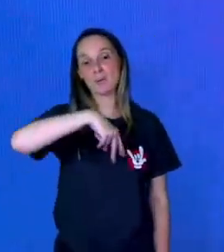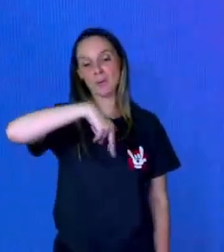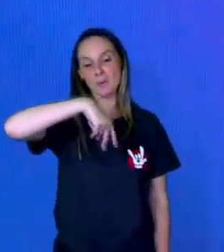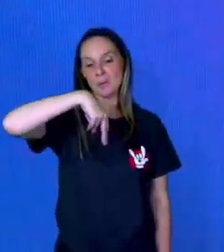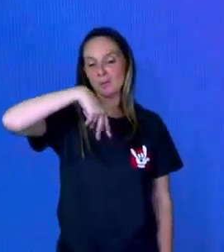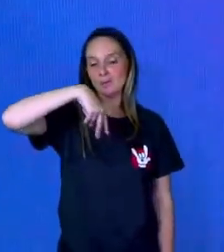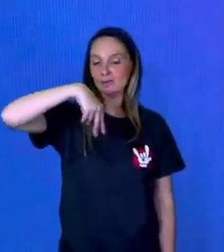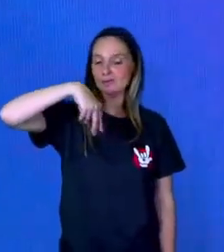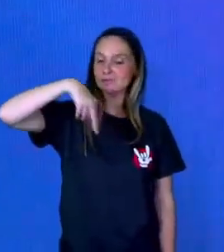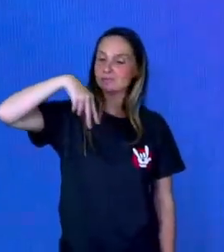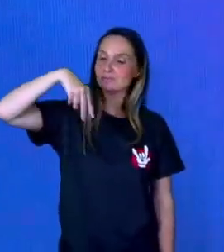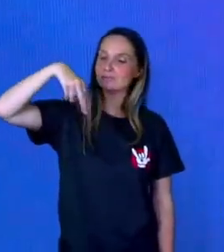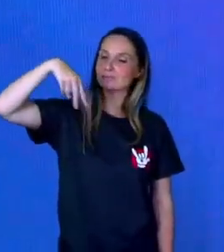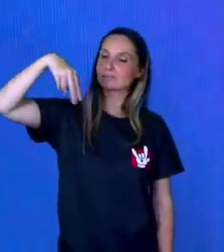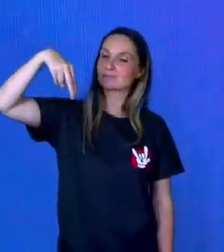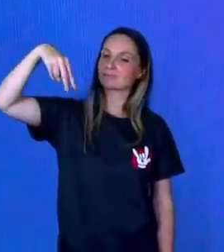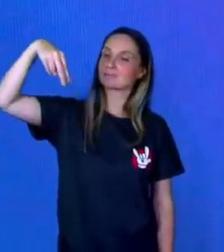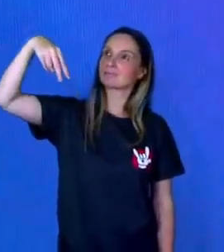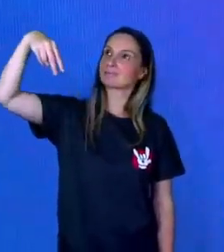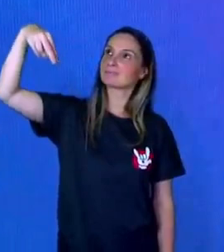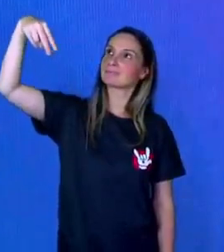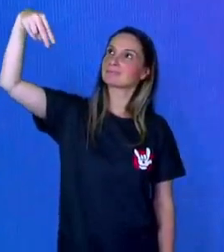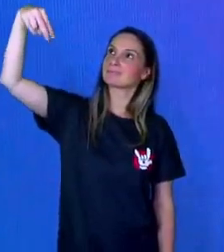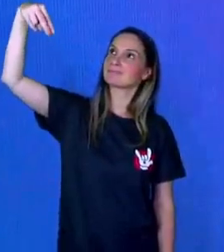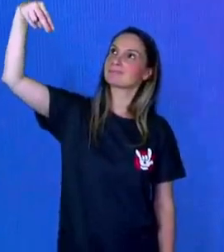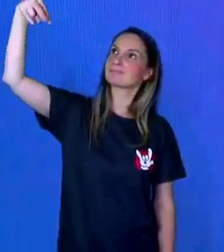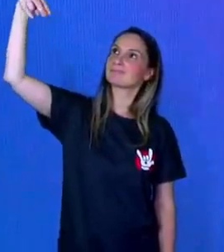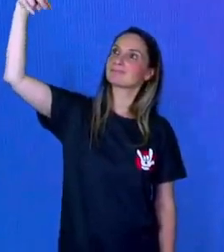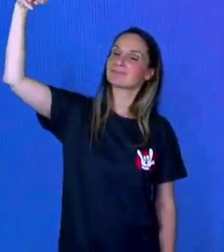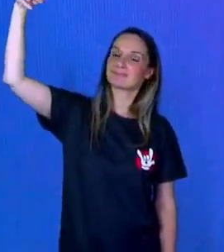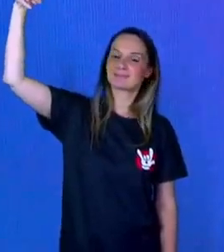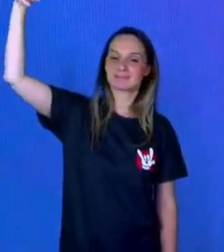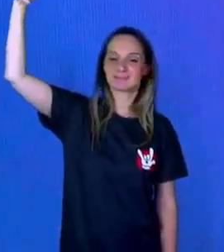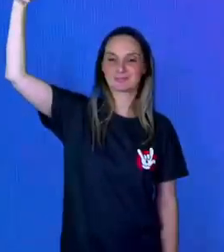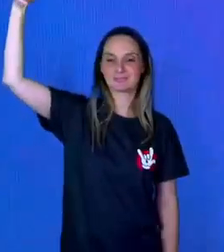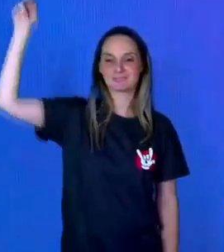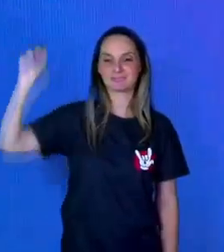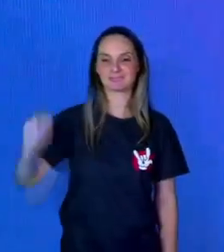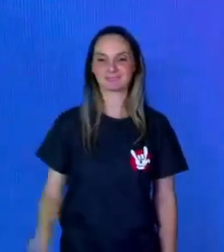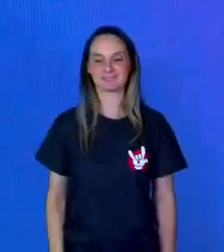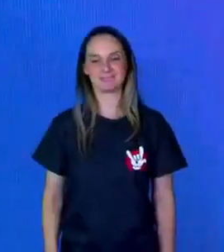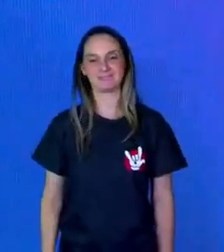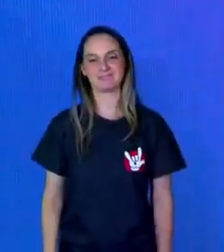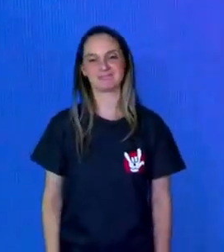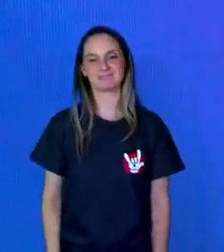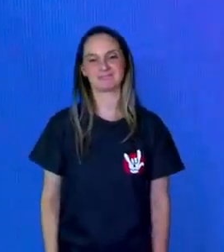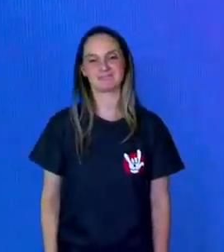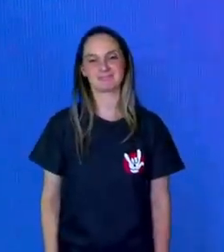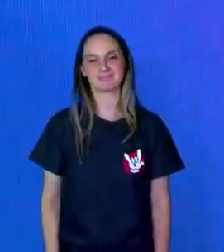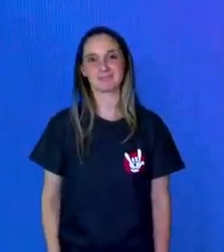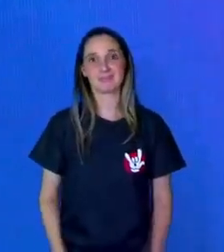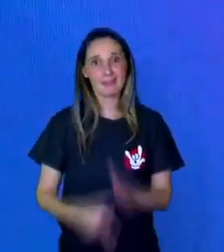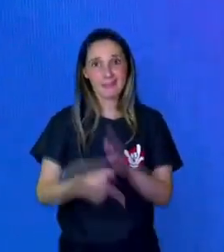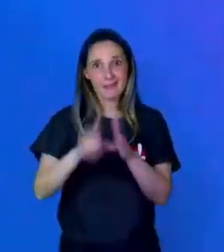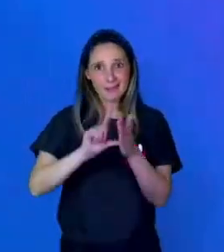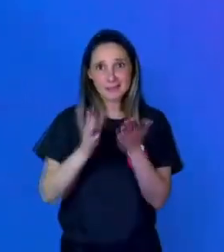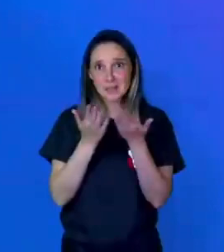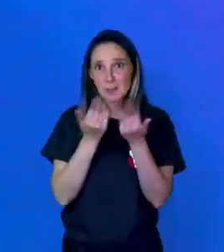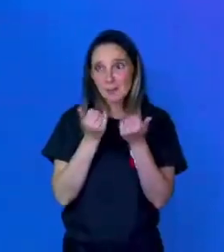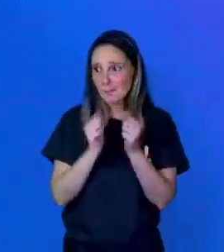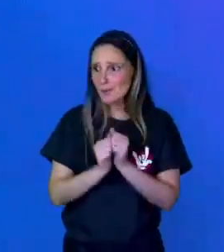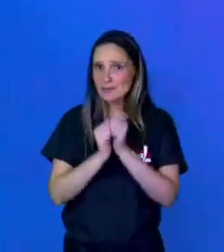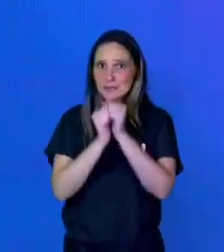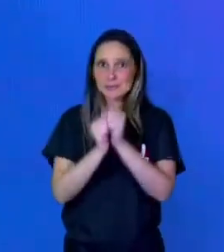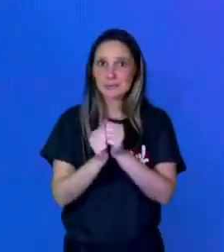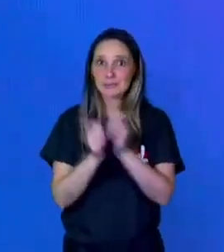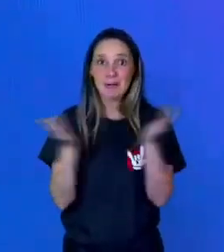subindo aos céus. Você está vendo Jesus sair voando em carne. Ele estava até agora comendo com você. Ele está subindo aos céus. E